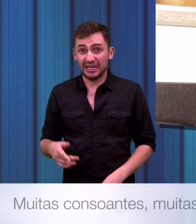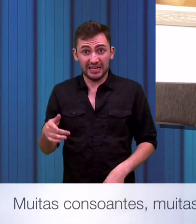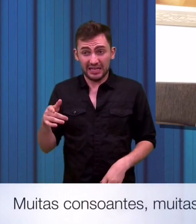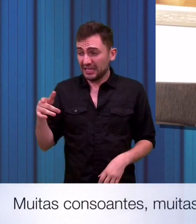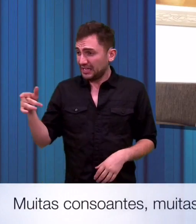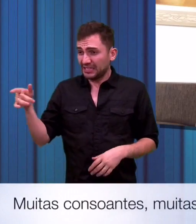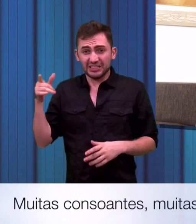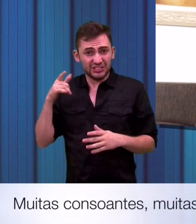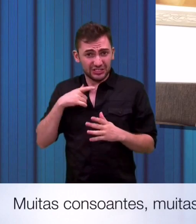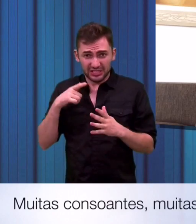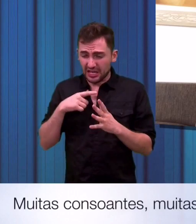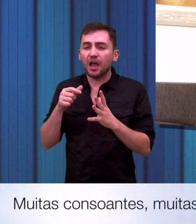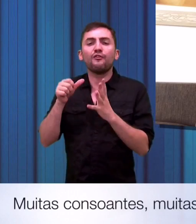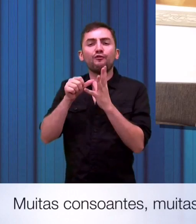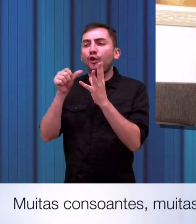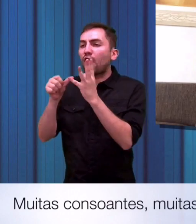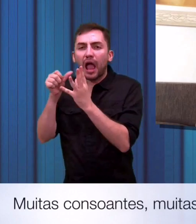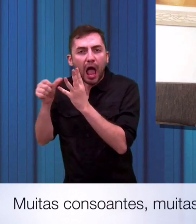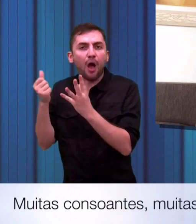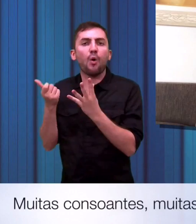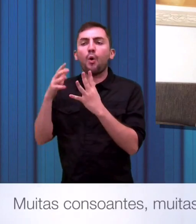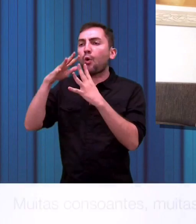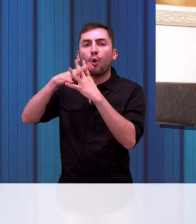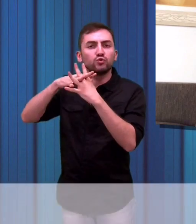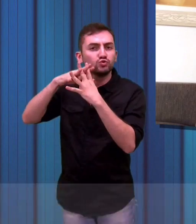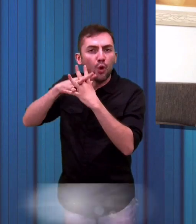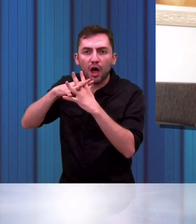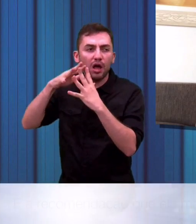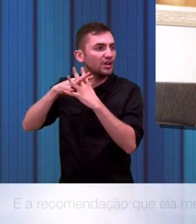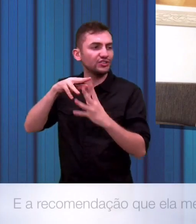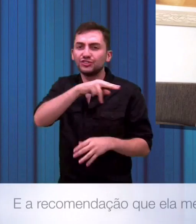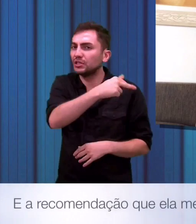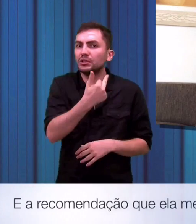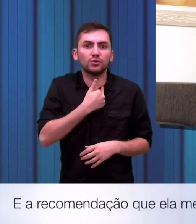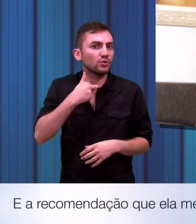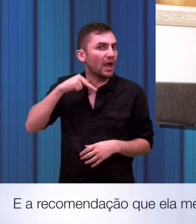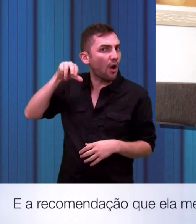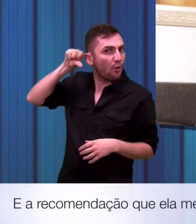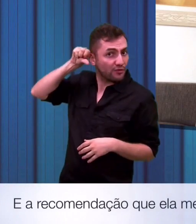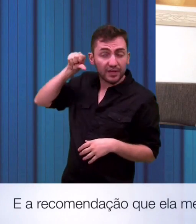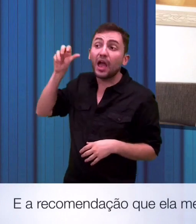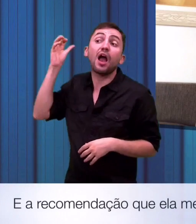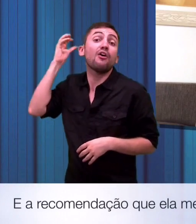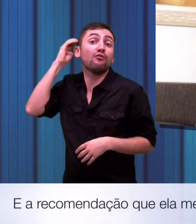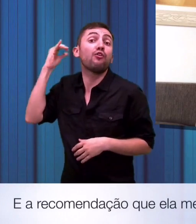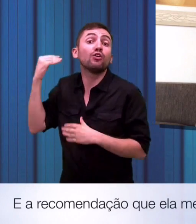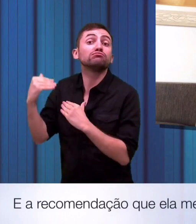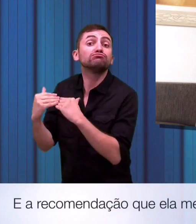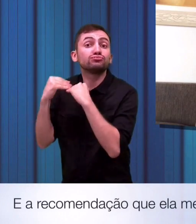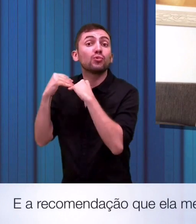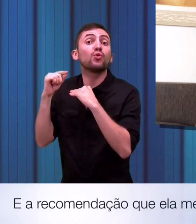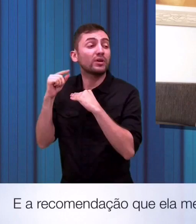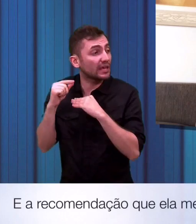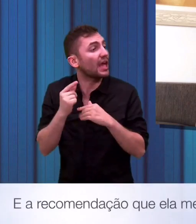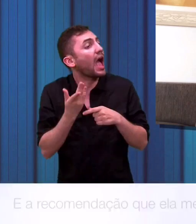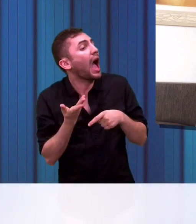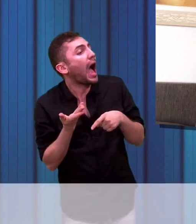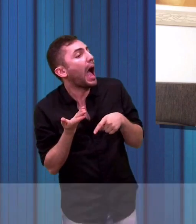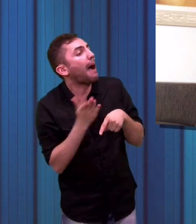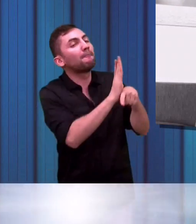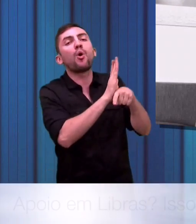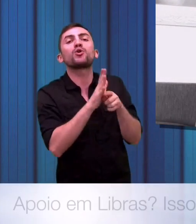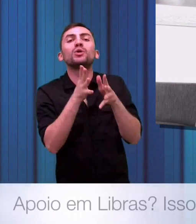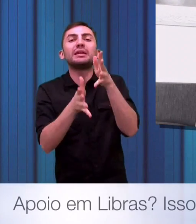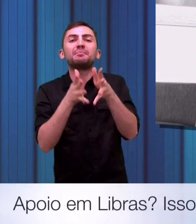Muitas consoantes, muitas vogais o Guilherme não ia conseguir pegar. E aí a recomendação que ela me deu foi que o Guilherme tivesse um apoio